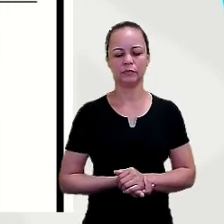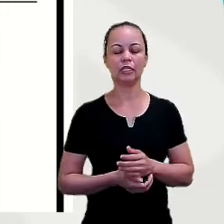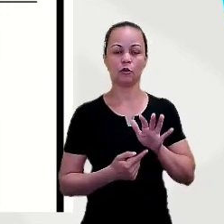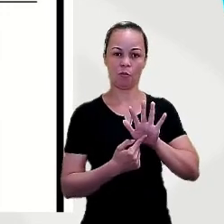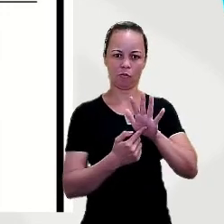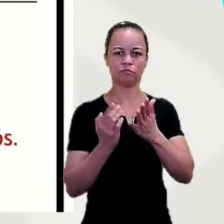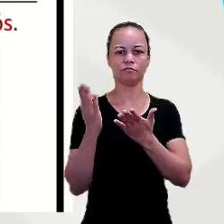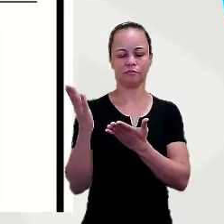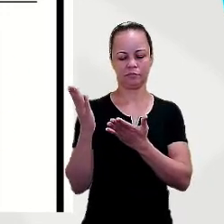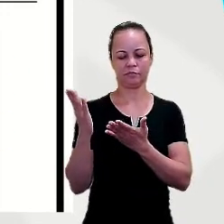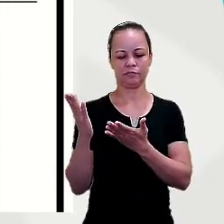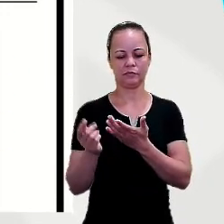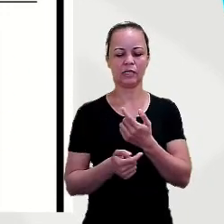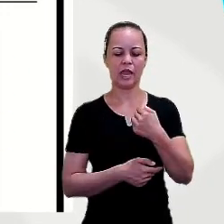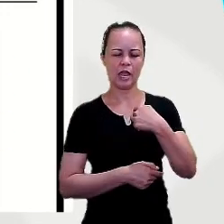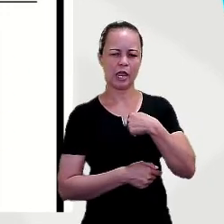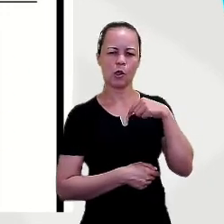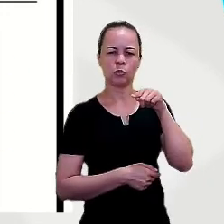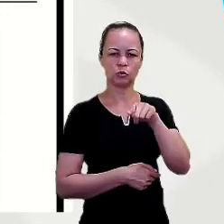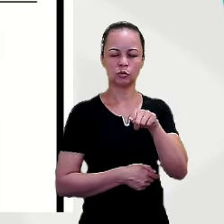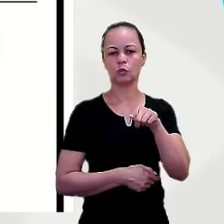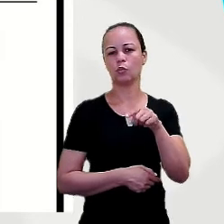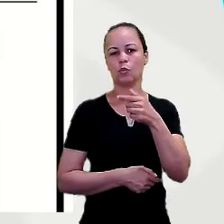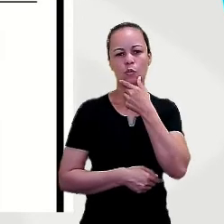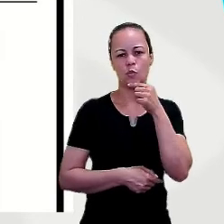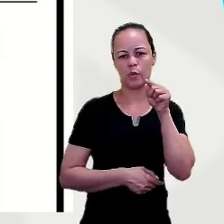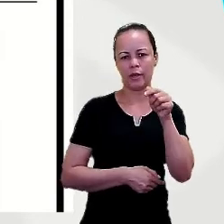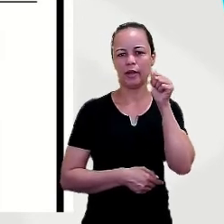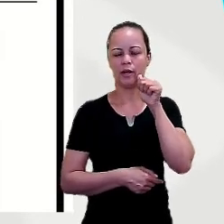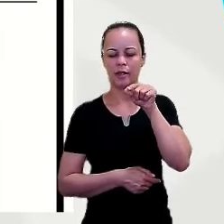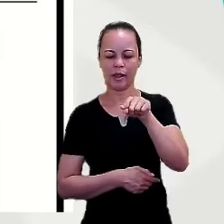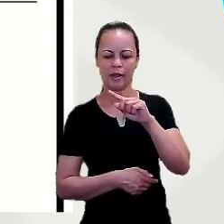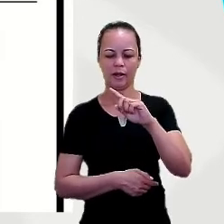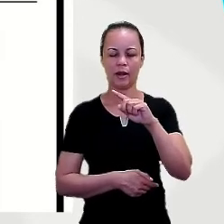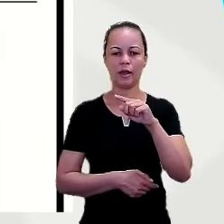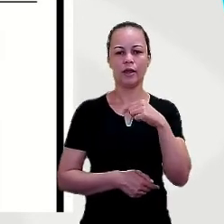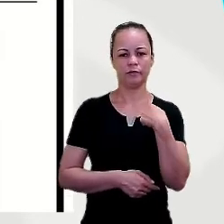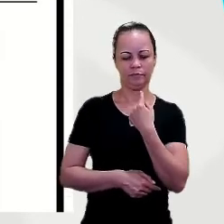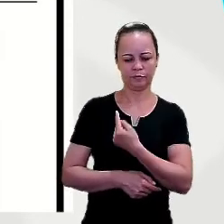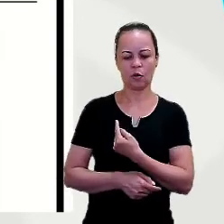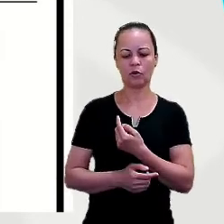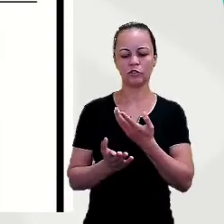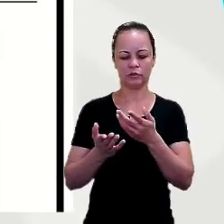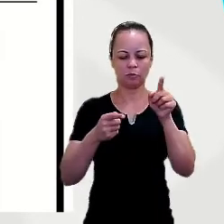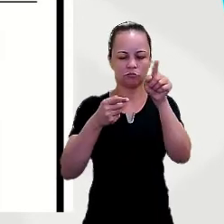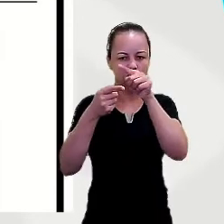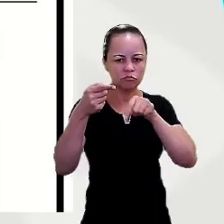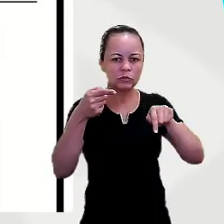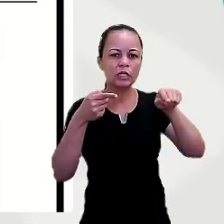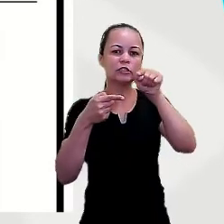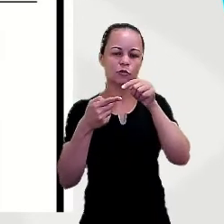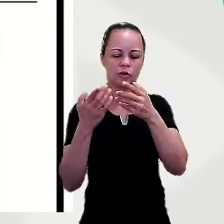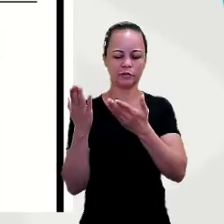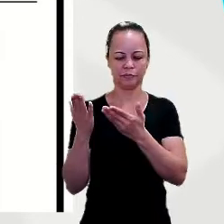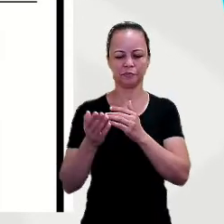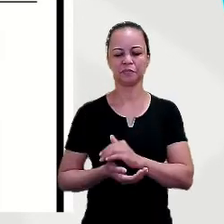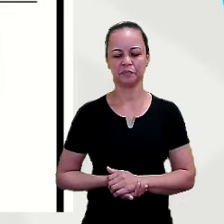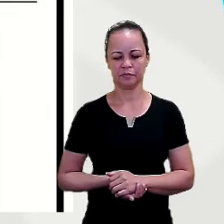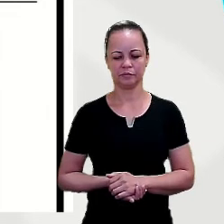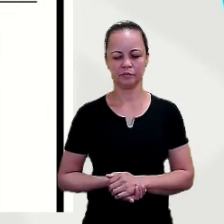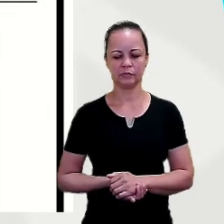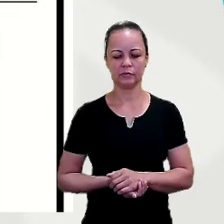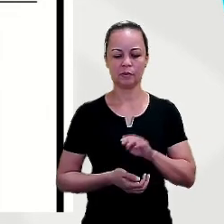tu, eles, elas e nós. Viram? Tá circulado. Letra B.